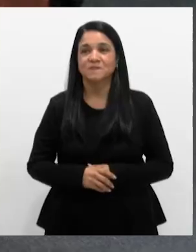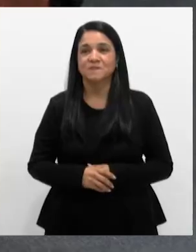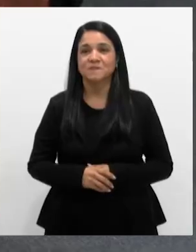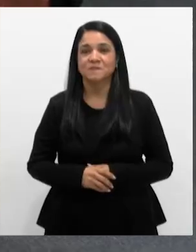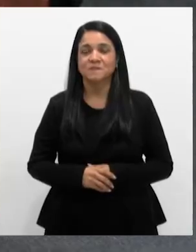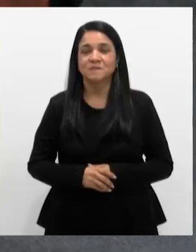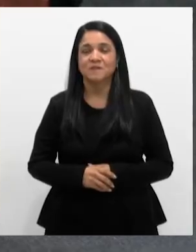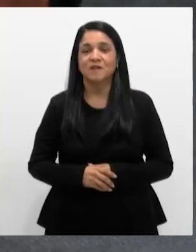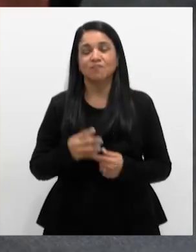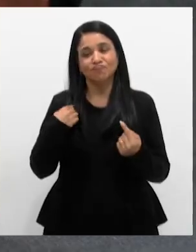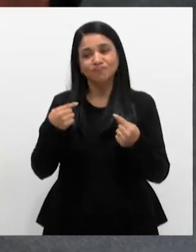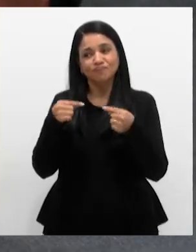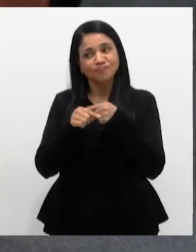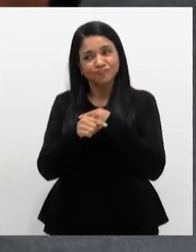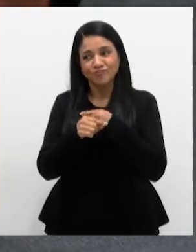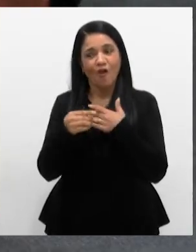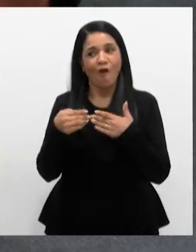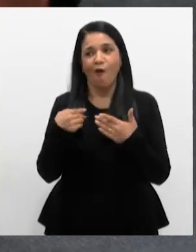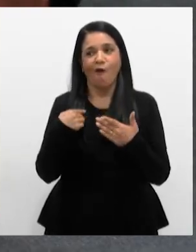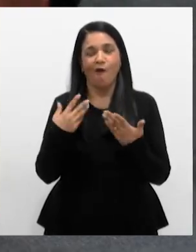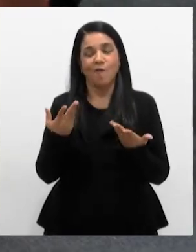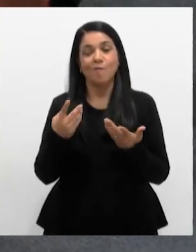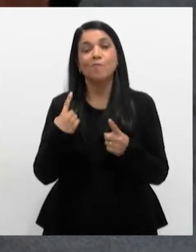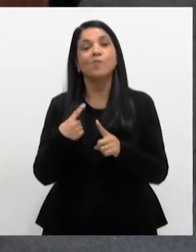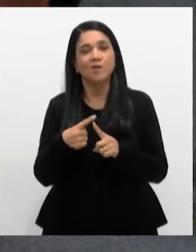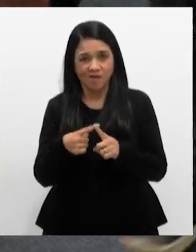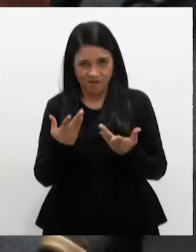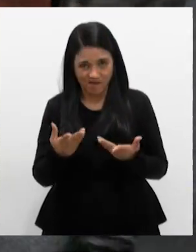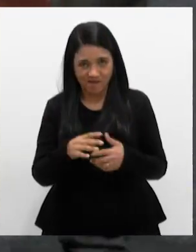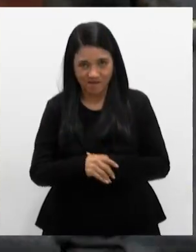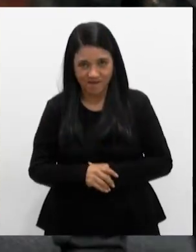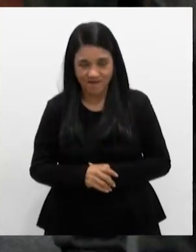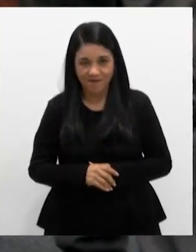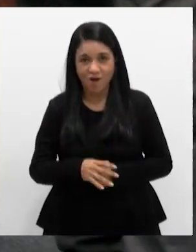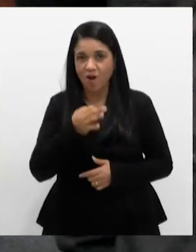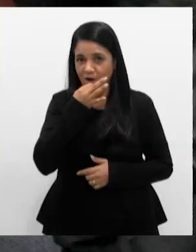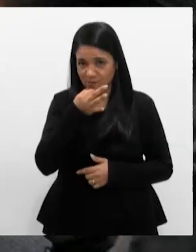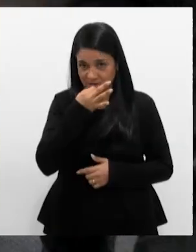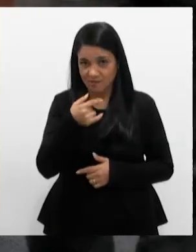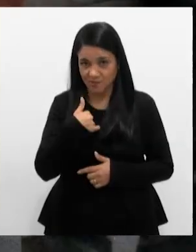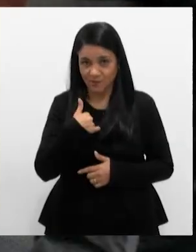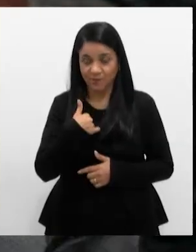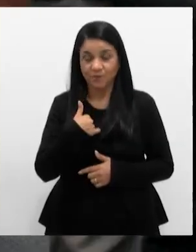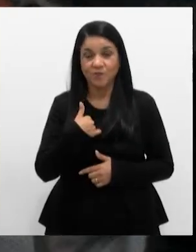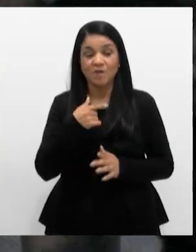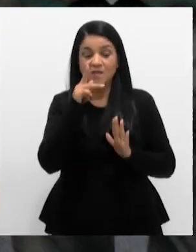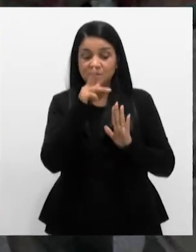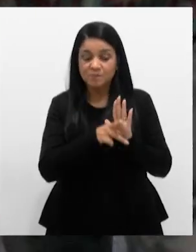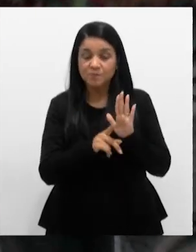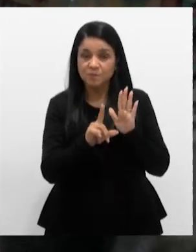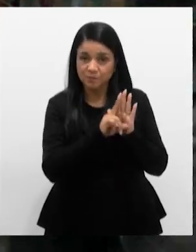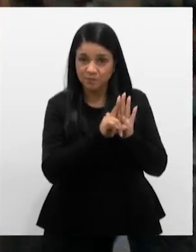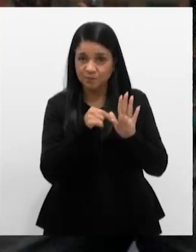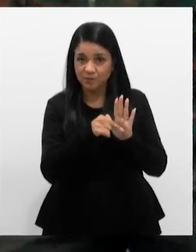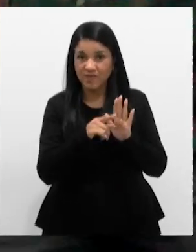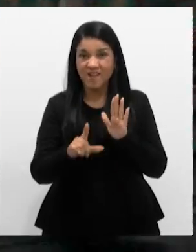divergindo de Vossa Excelência. Por quê, senhor presidente? Porque ele se respalda na